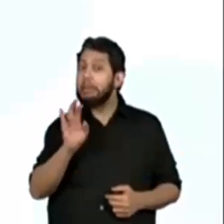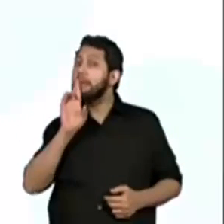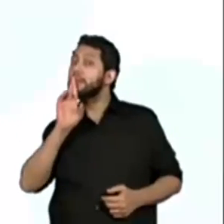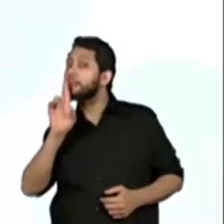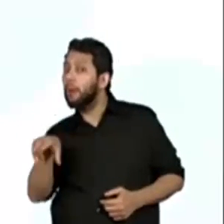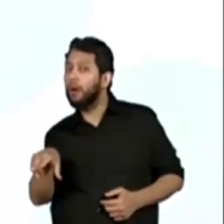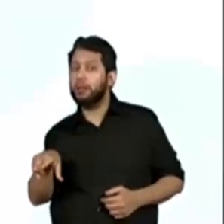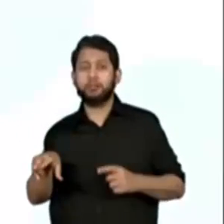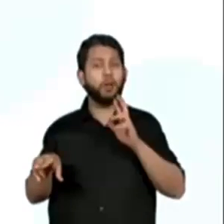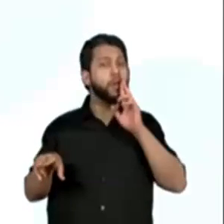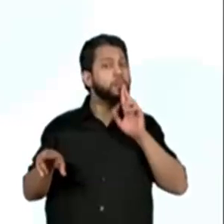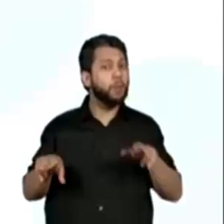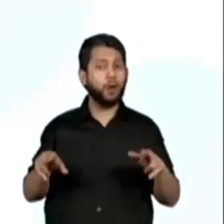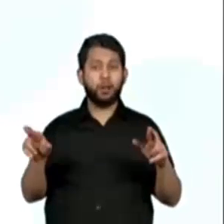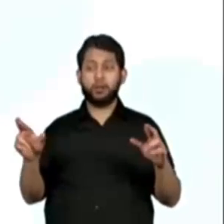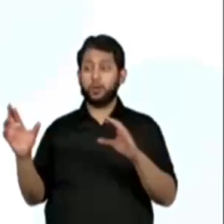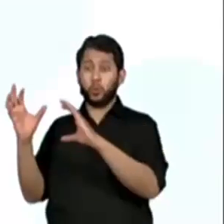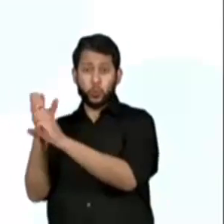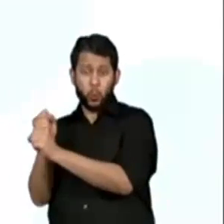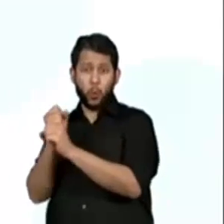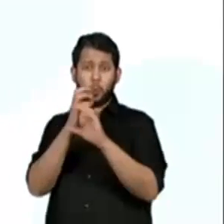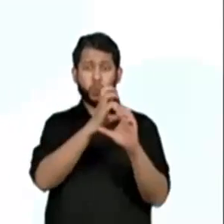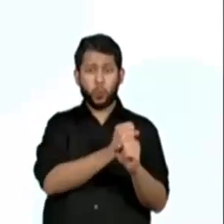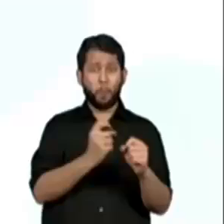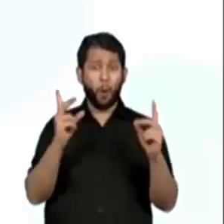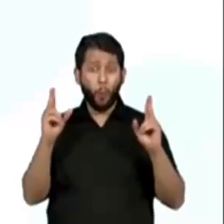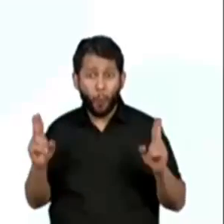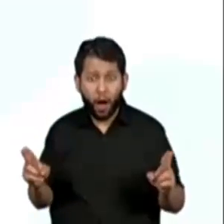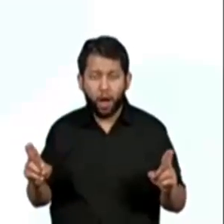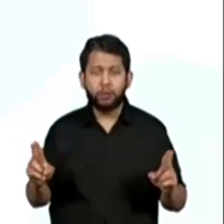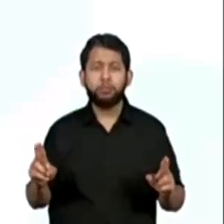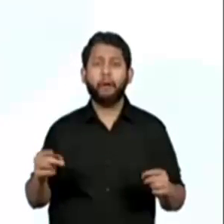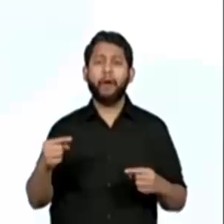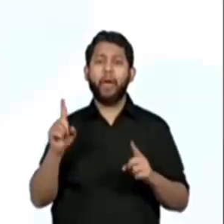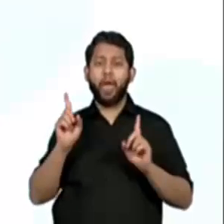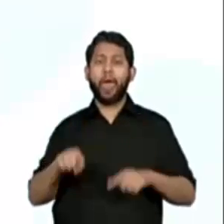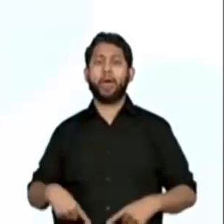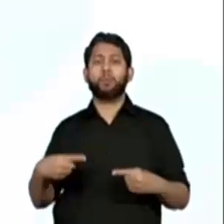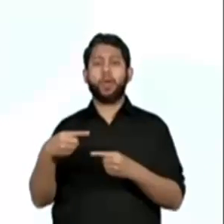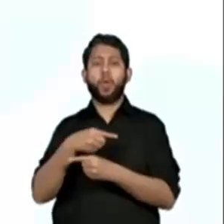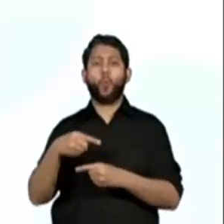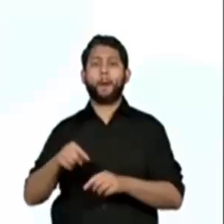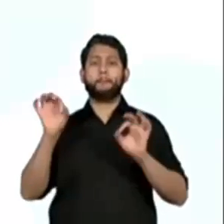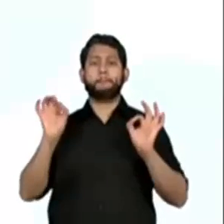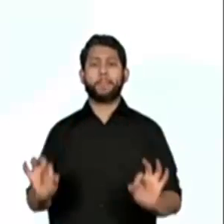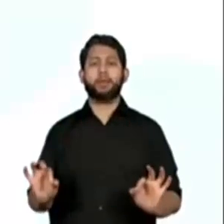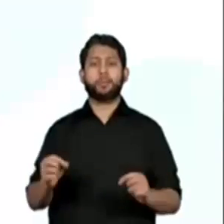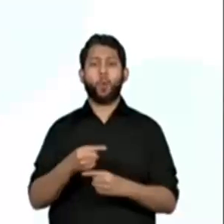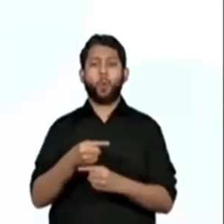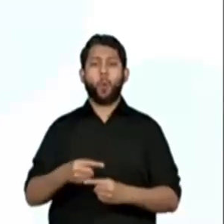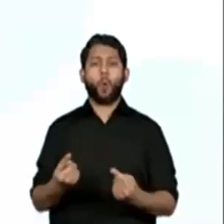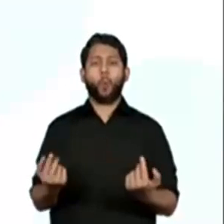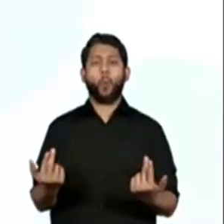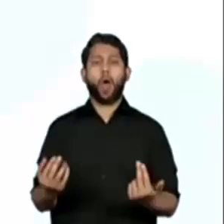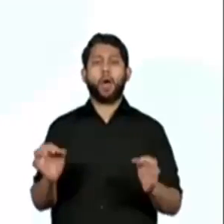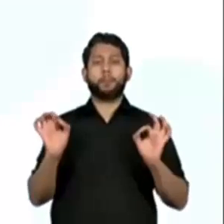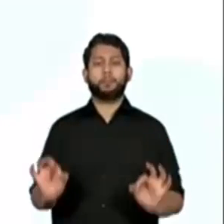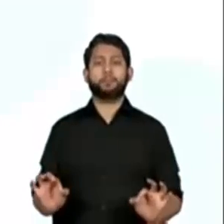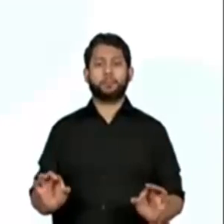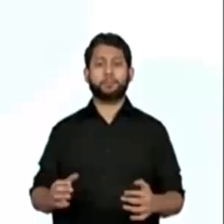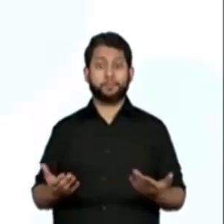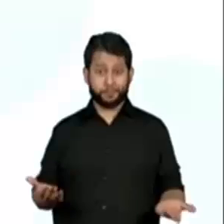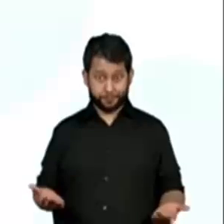Foi isso que a gente acabou de ver, certo? Então, dá uma olhada nessas duas equações. Temos aqui 20 mais